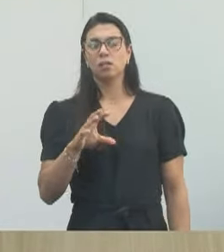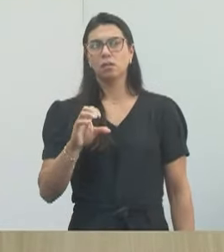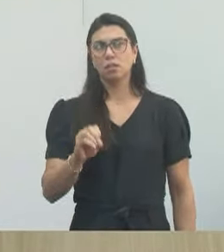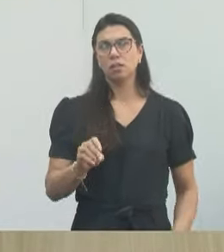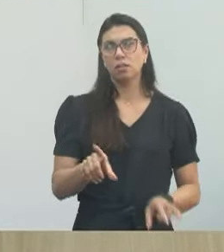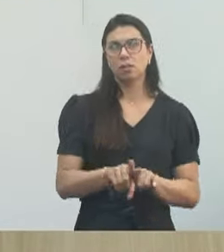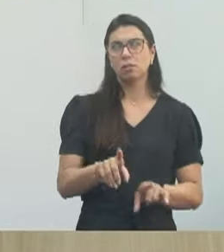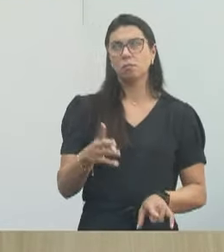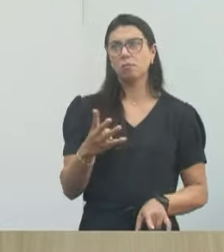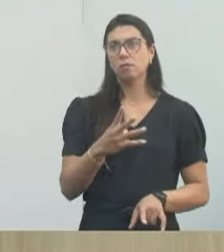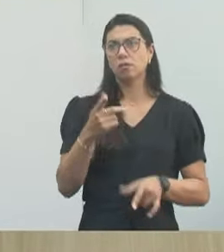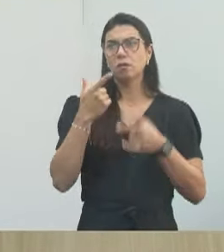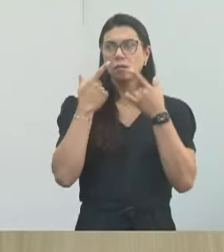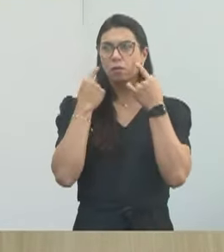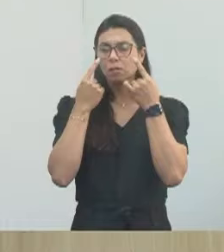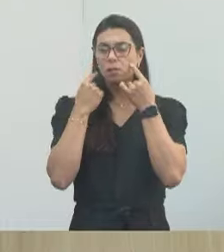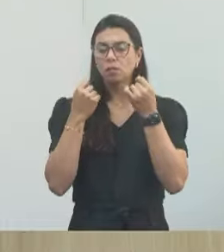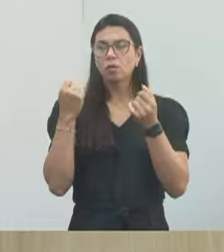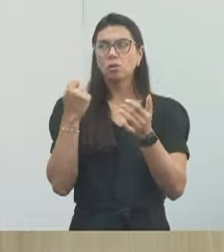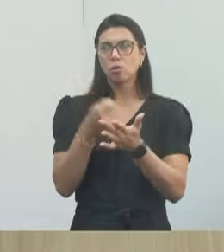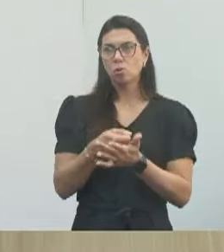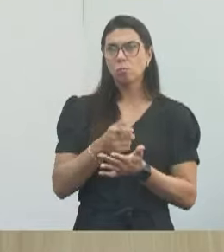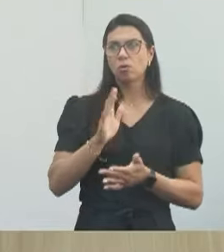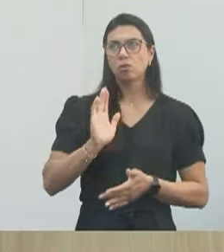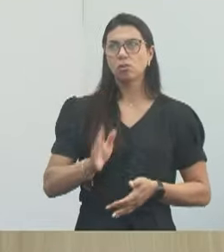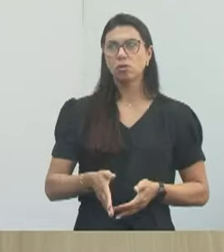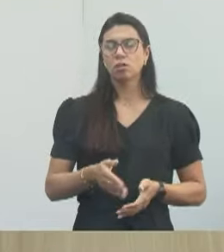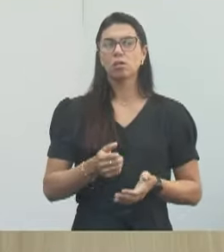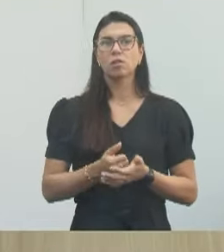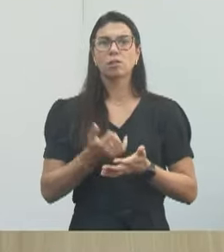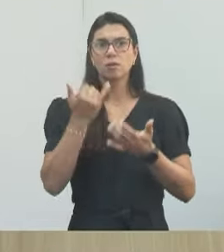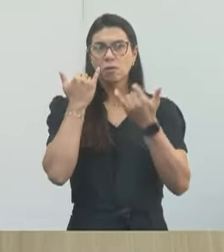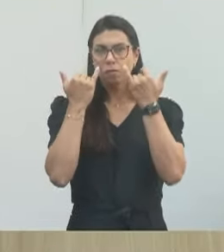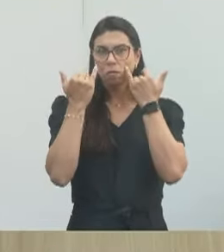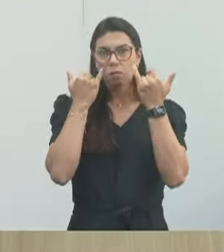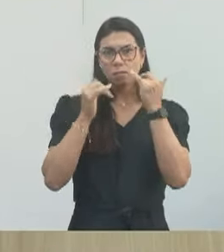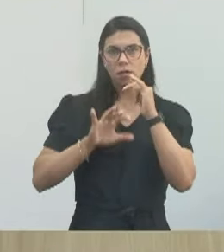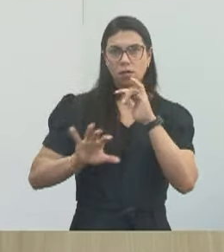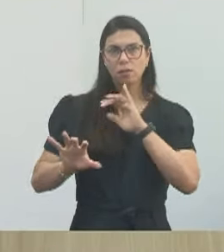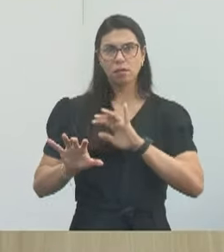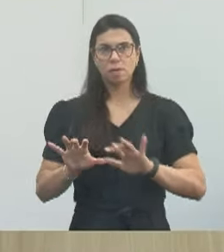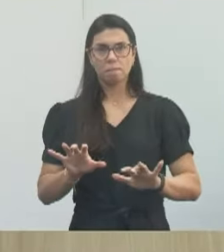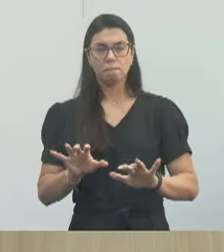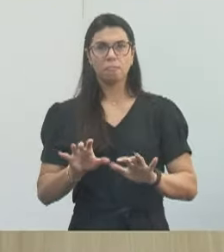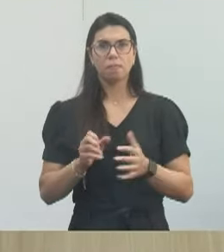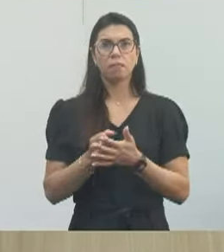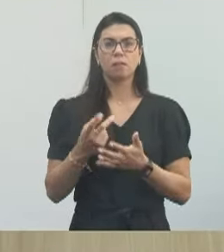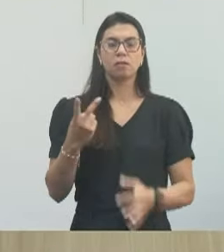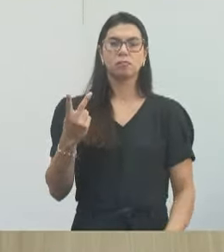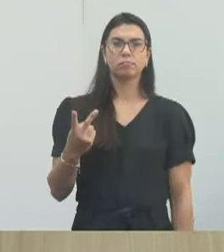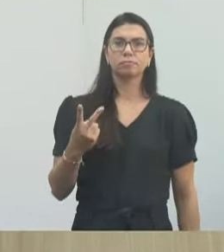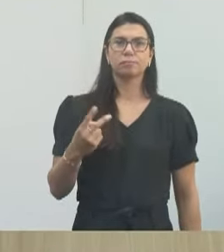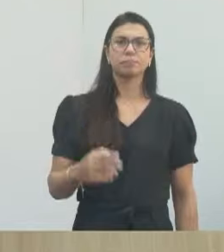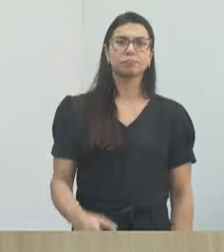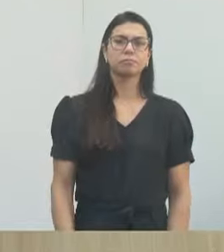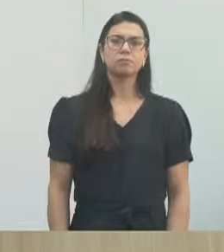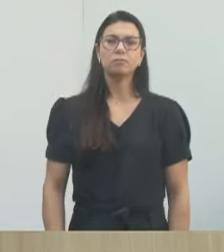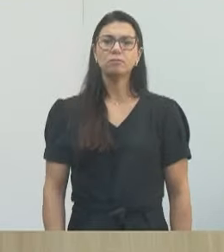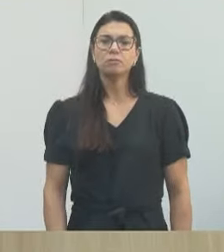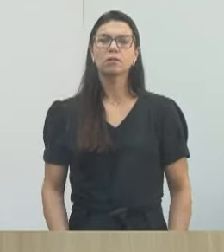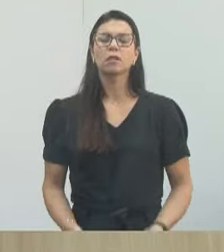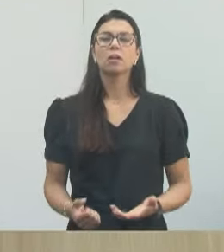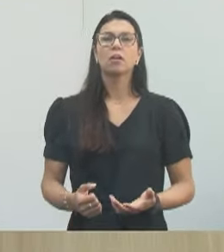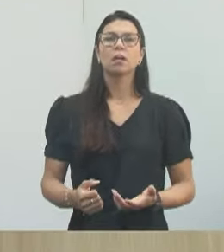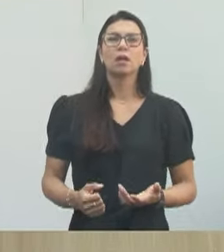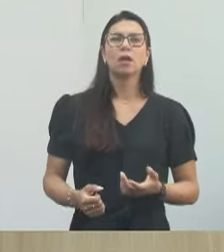felina foram adquiridas informar separadamente dois Quais empresas